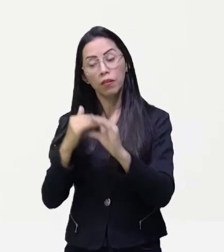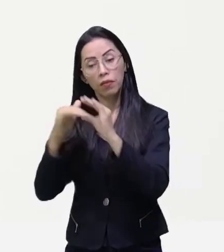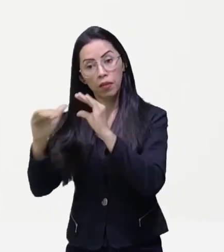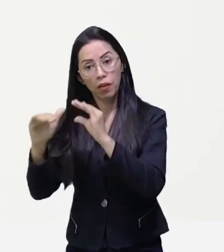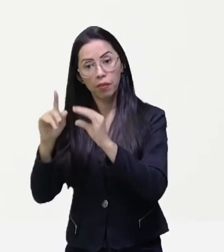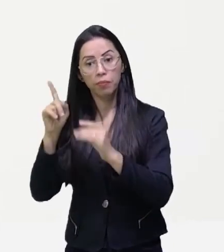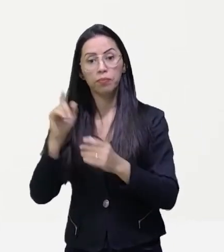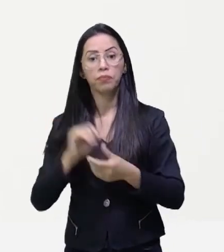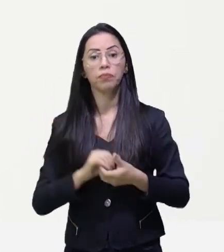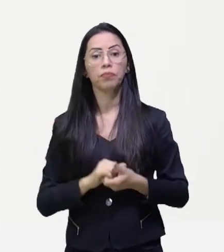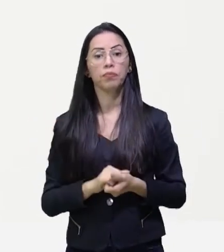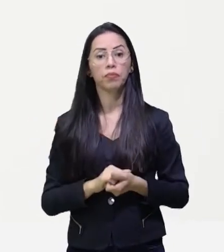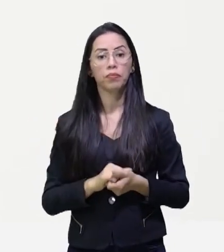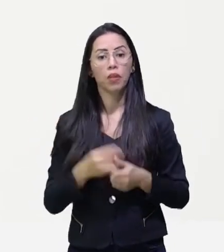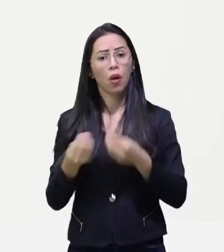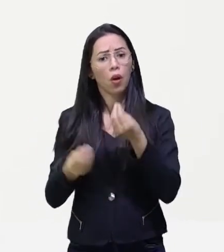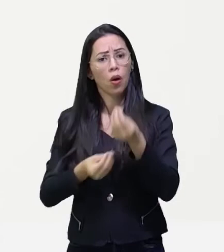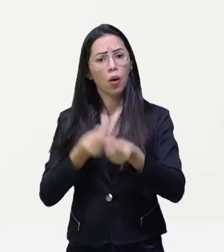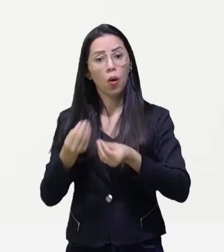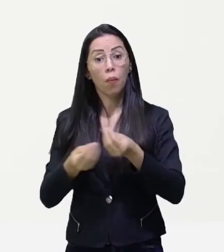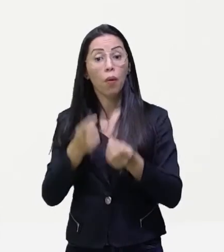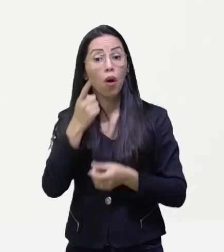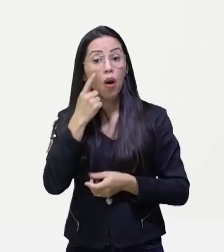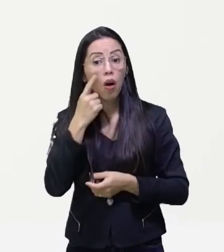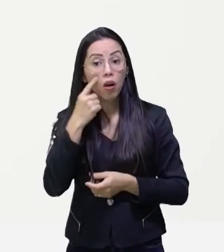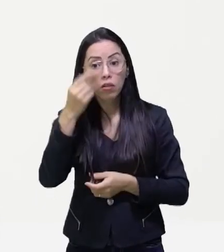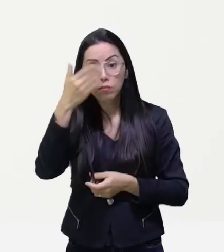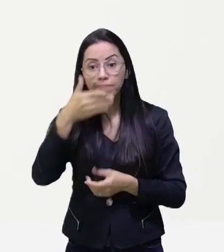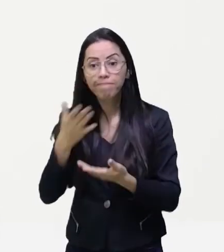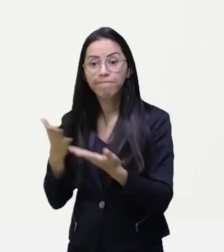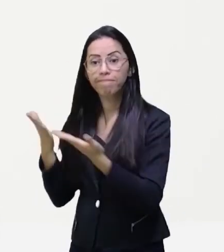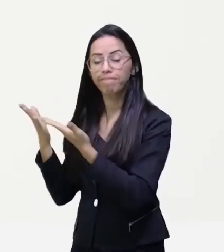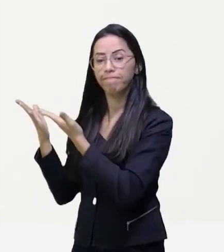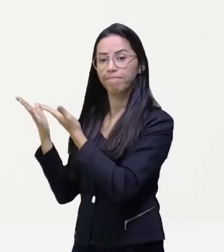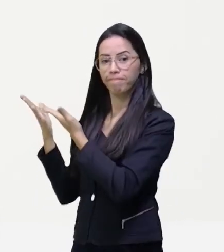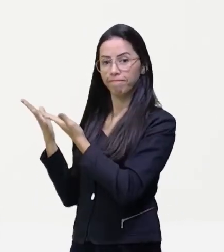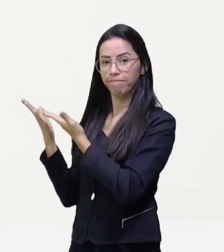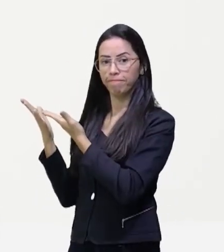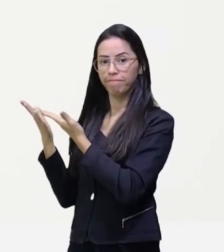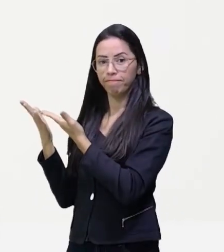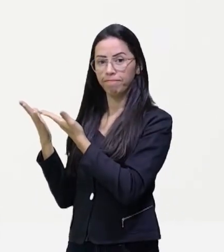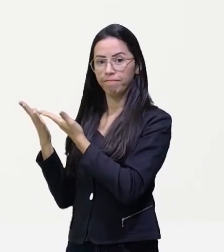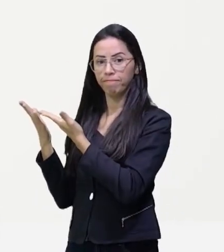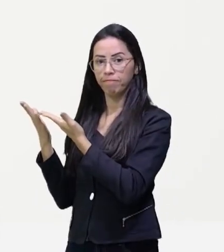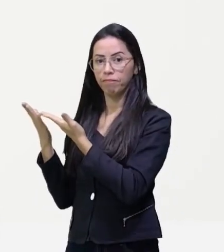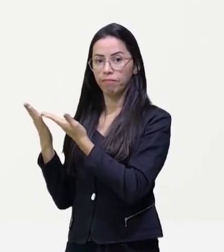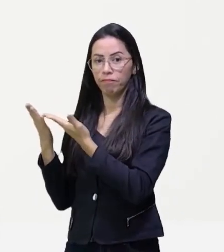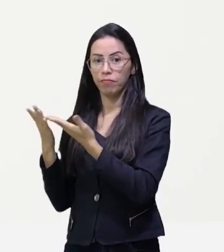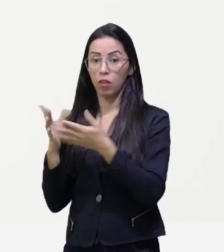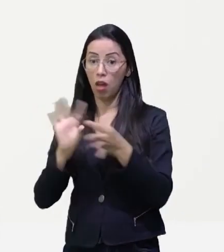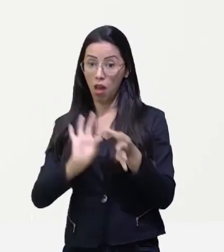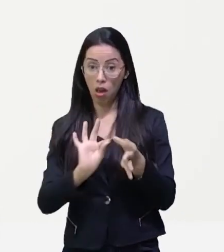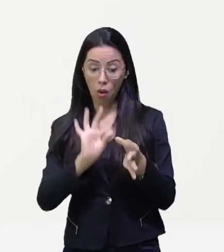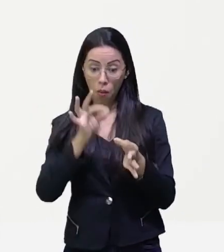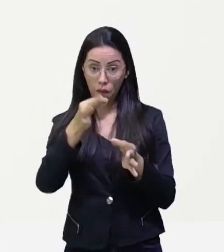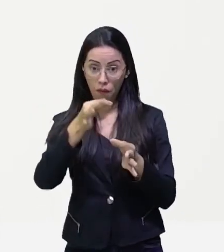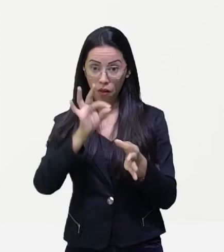aqui como se preenche devidamente o envelope. Olha aí, olha como é a frente do envelope.